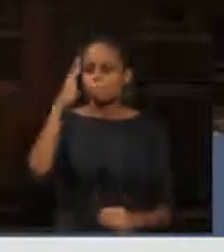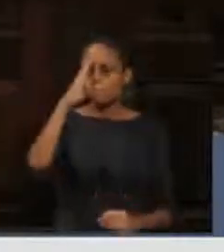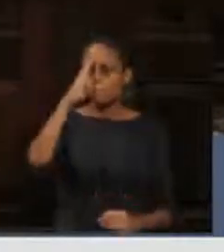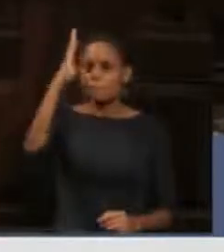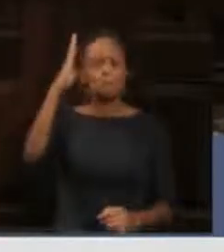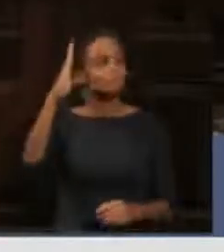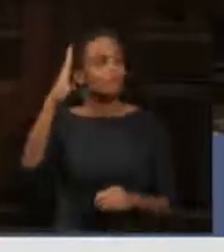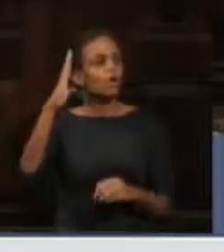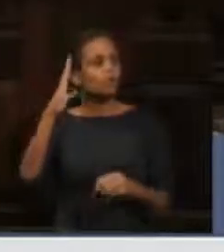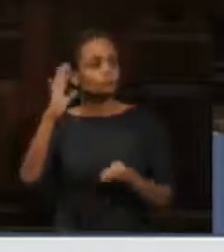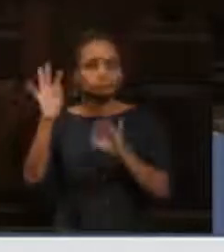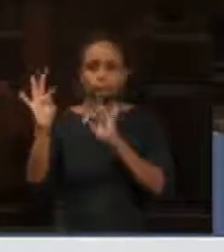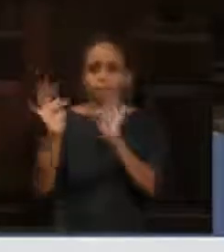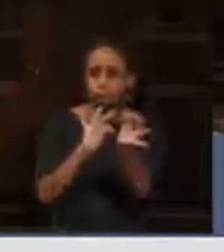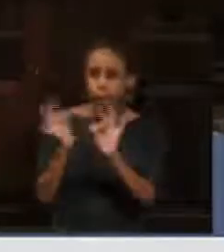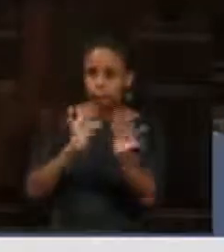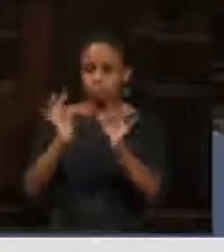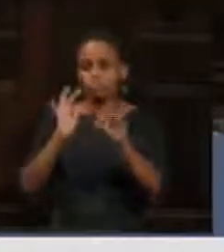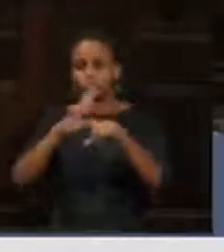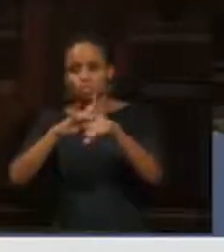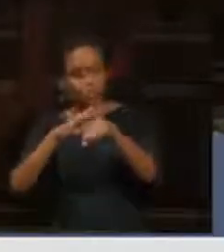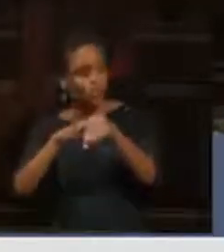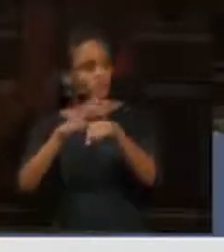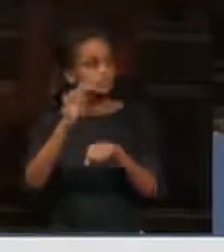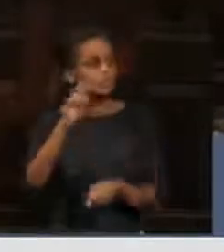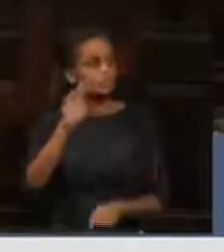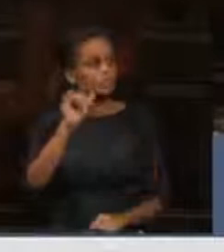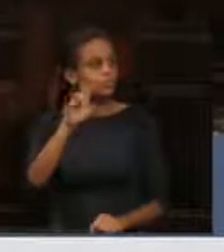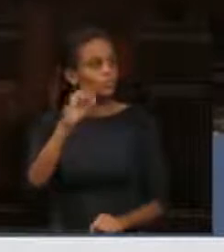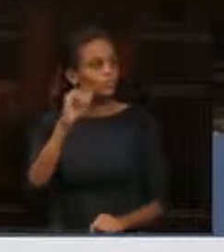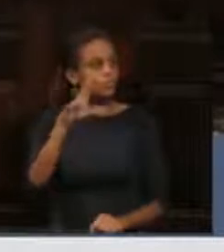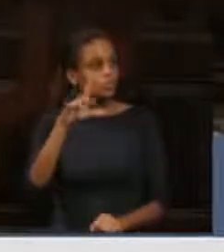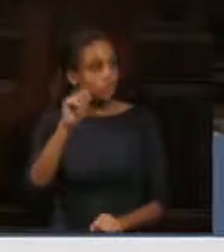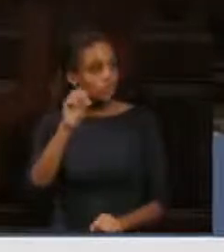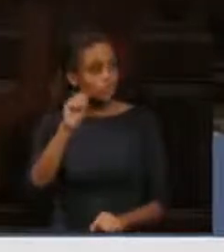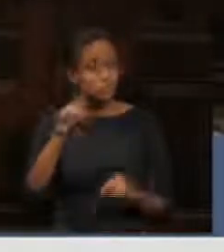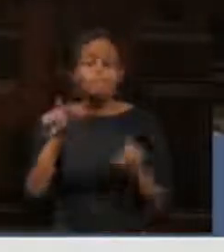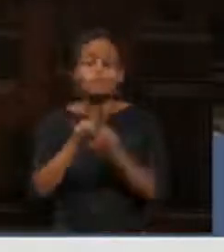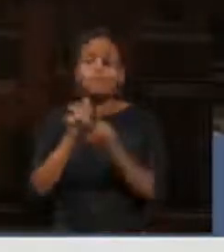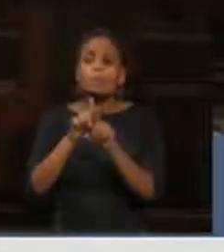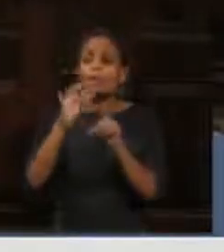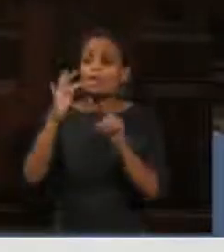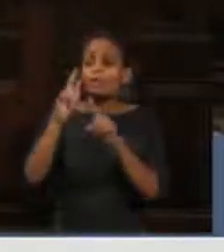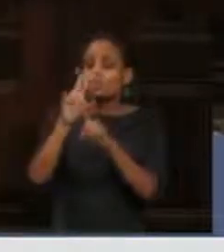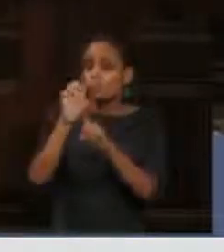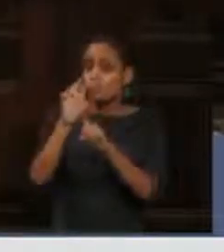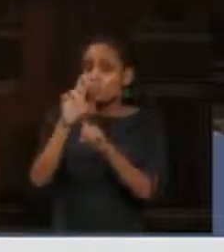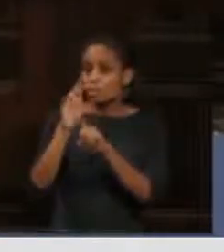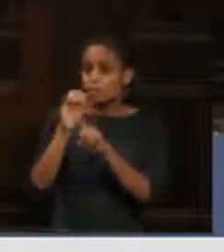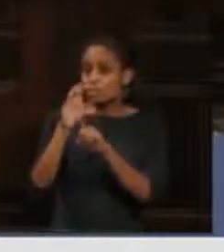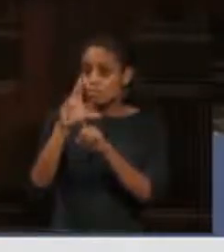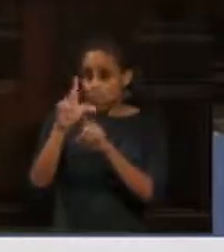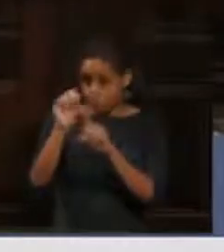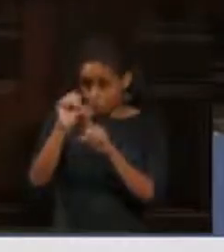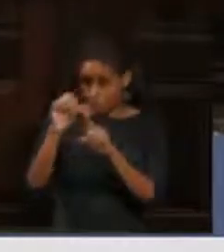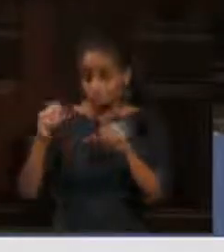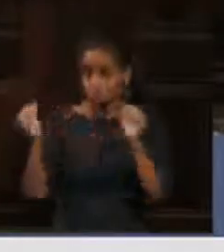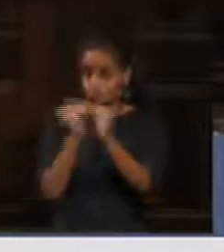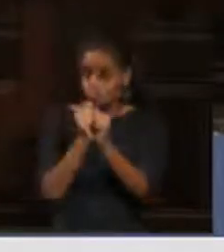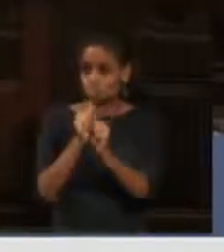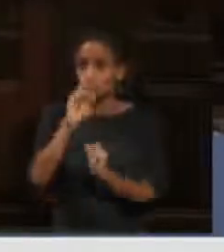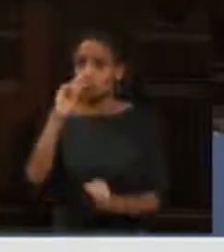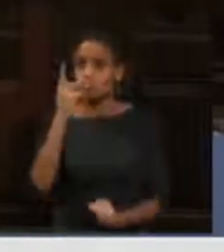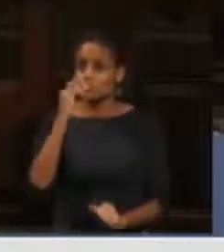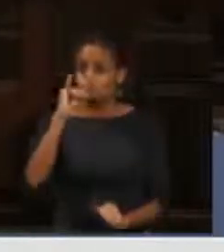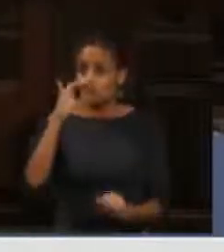multiresistente e da tuberculose associada à presença do vírus HIV. É fundamental que o Hospital